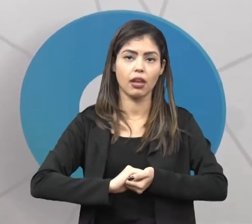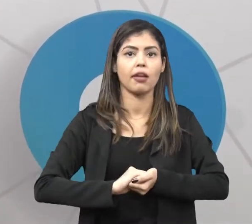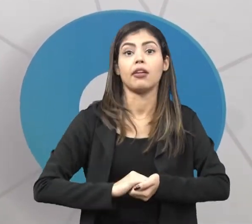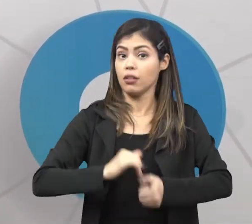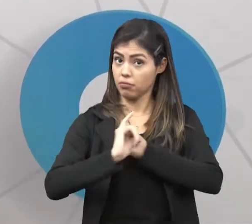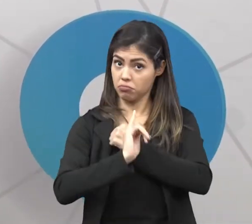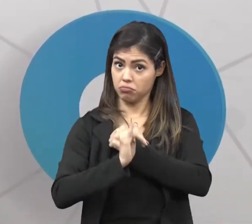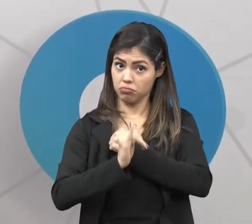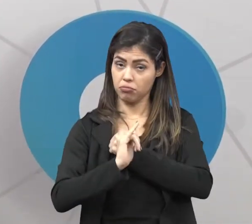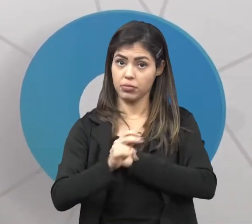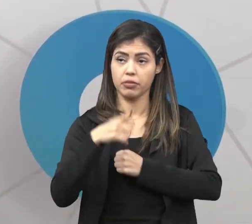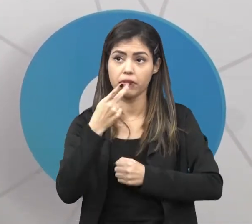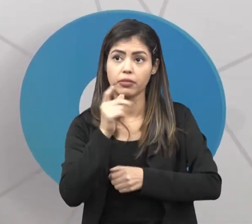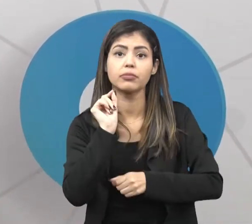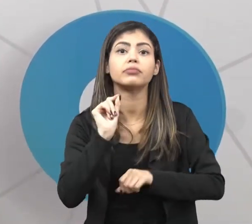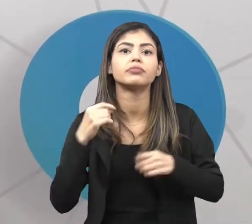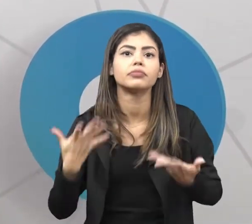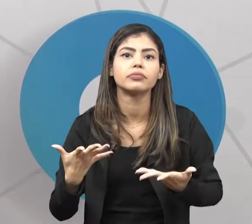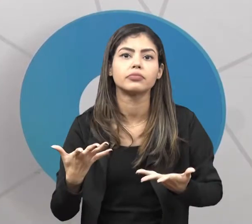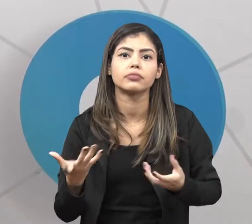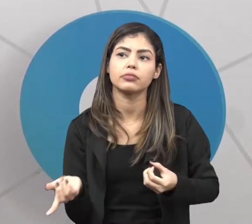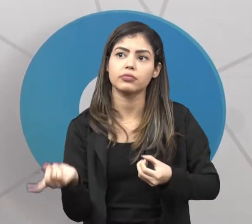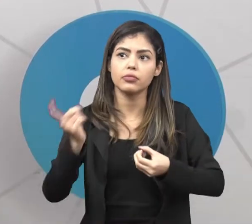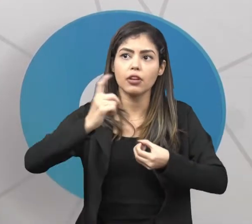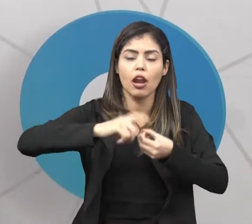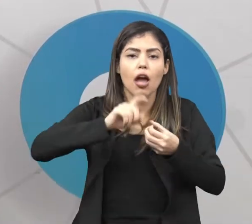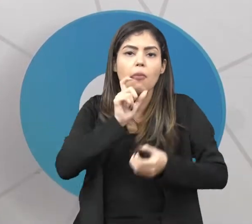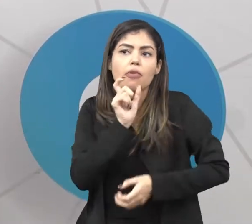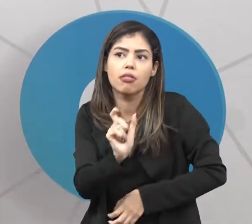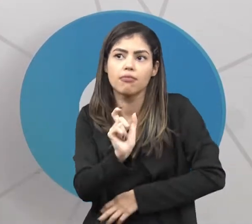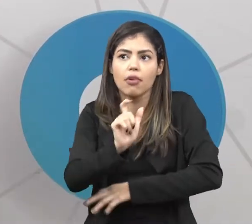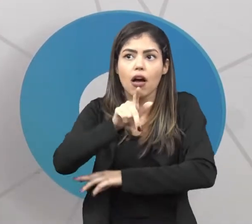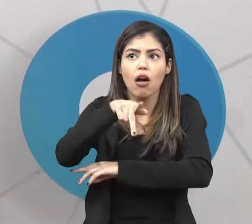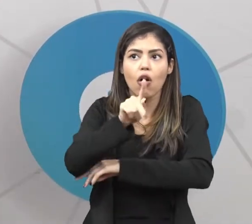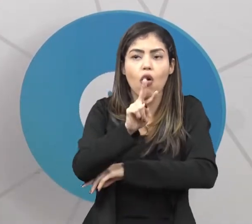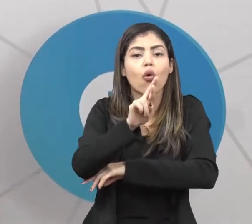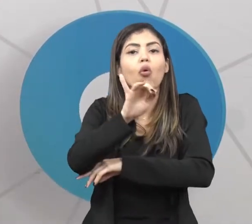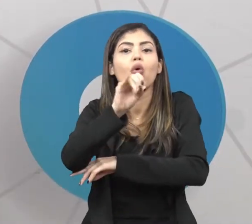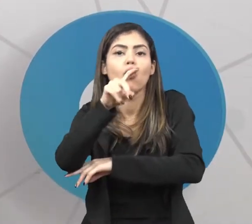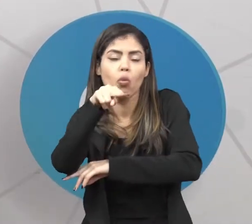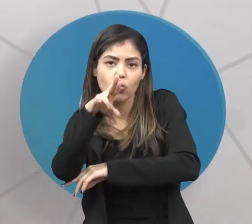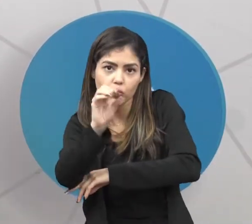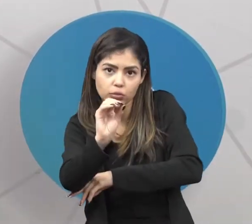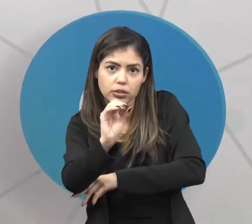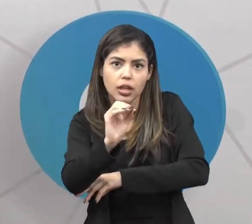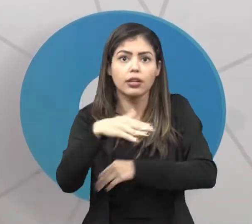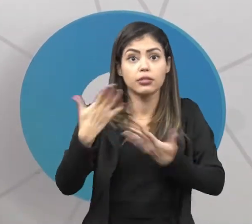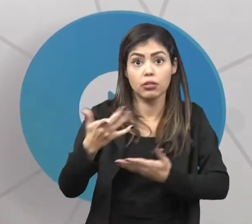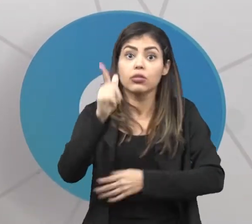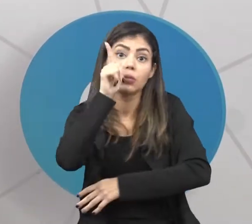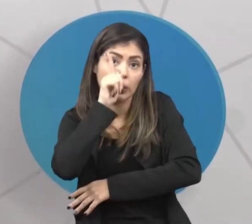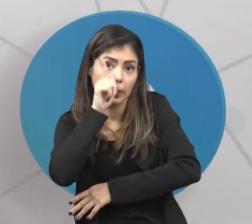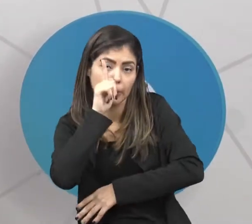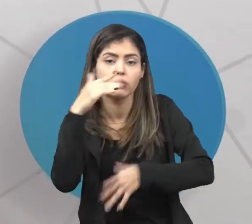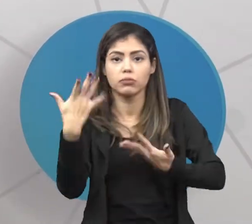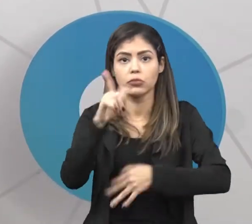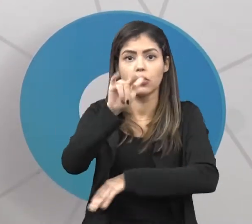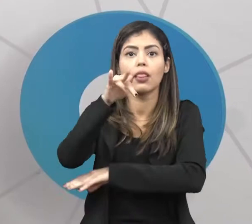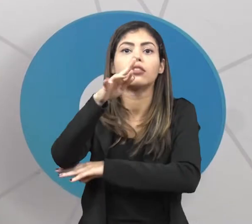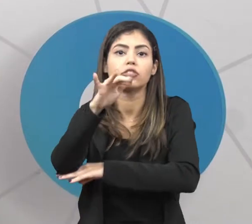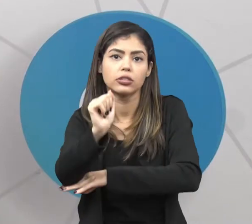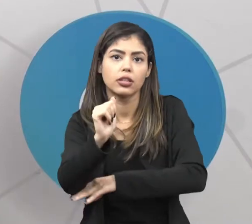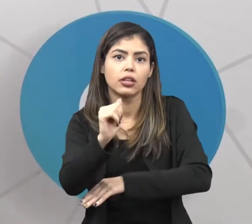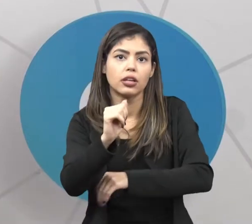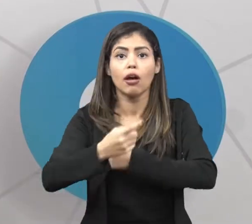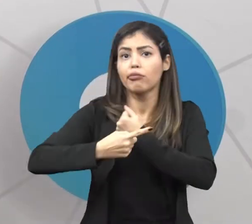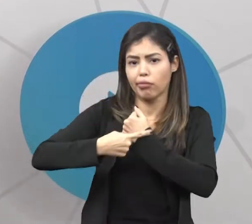Crônica, como o próprio nome já diz, vem da palavra cronos, tanto do latim quanto do grego, e ela está intimamente relacionada a